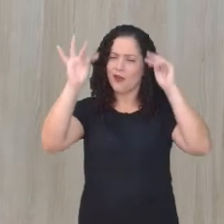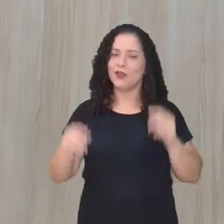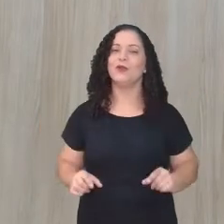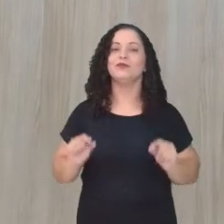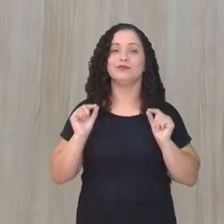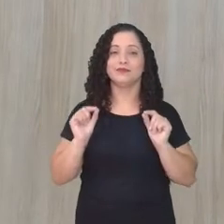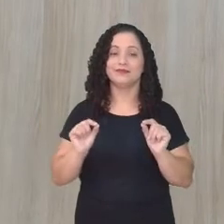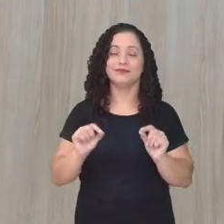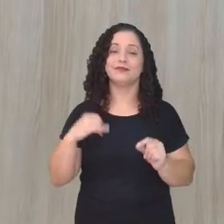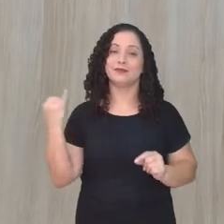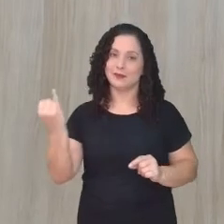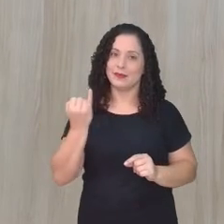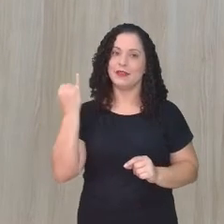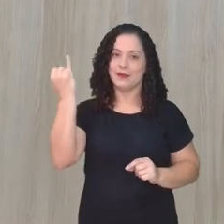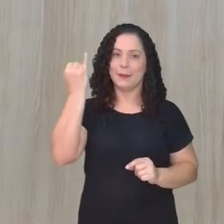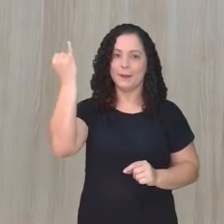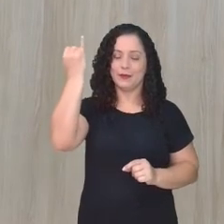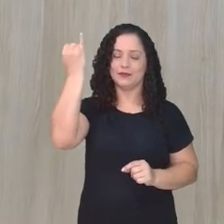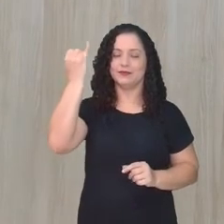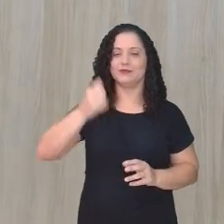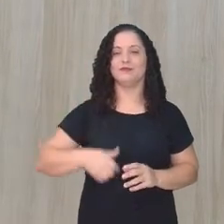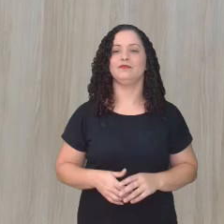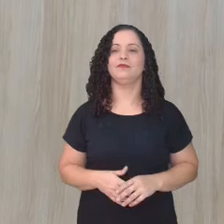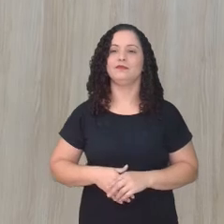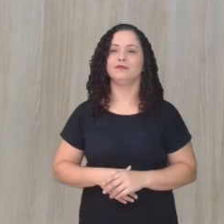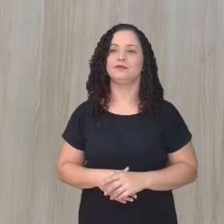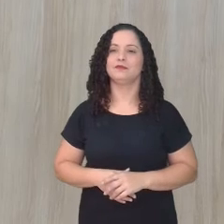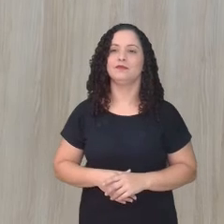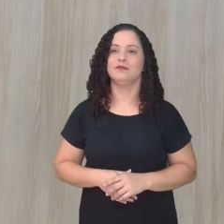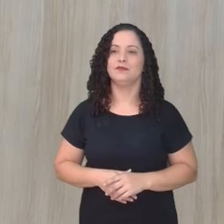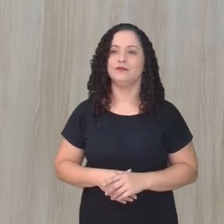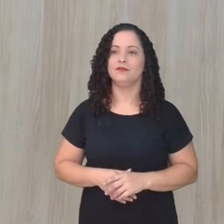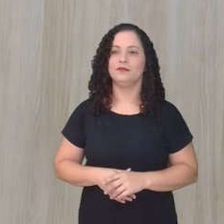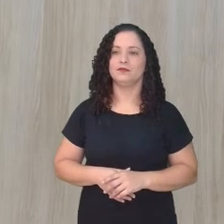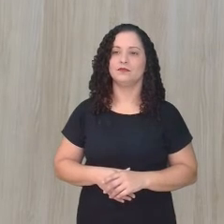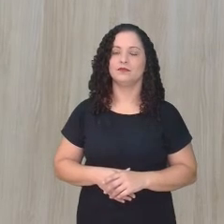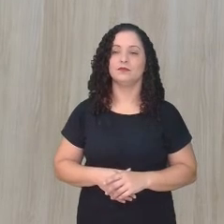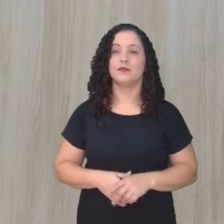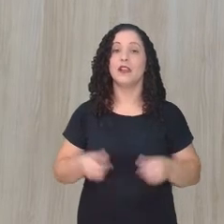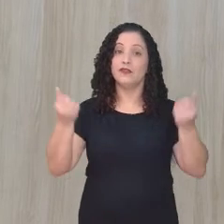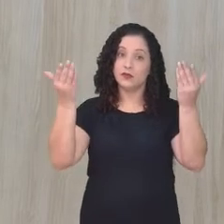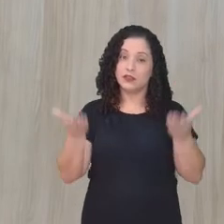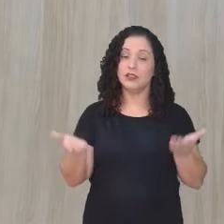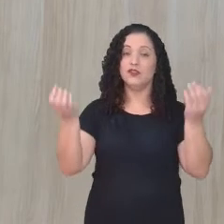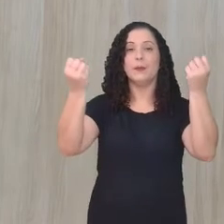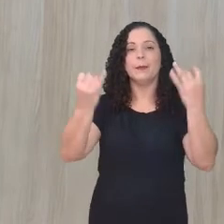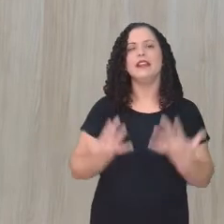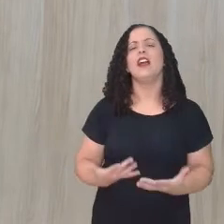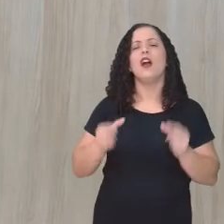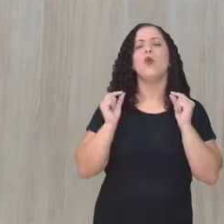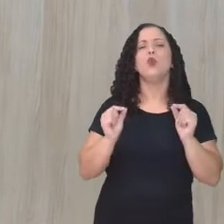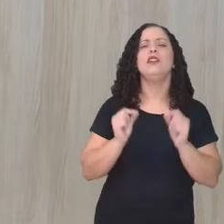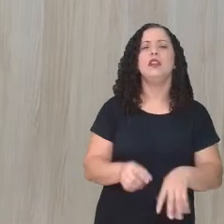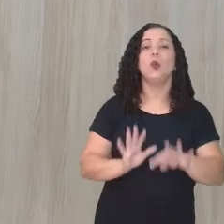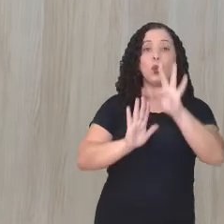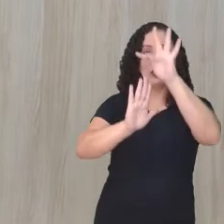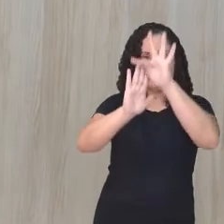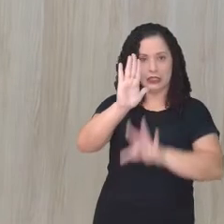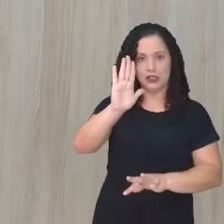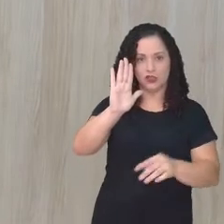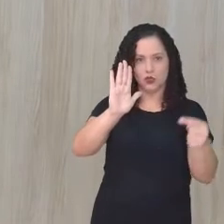fundamenta a existência desses elementos. Então, em seguida, fale se a função do seu texto é